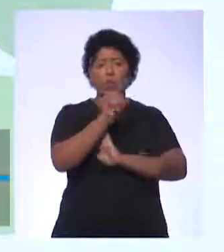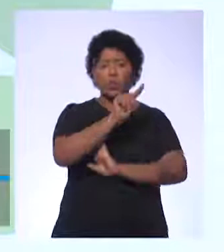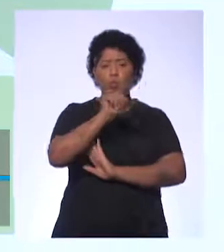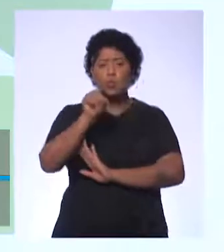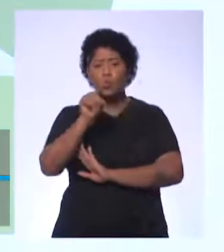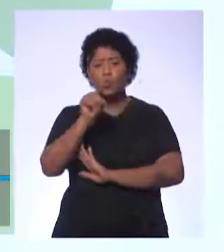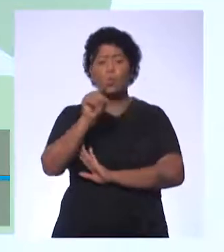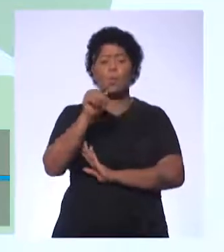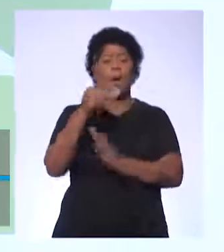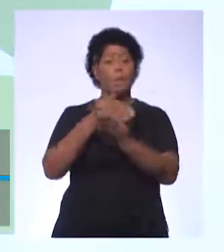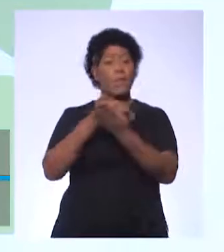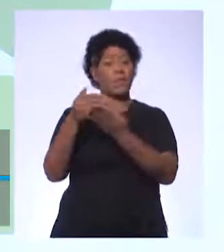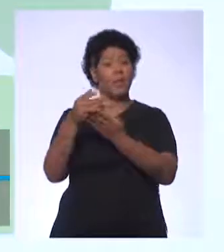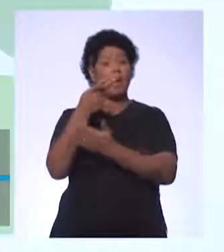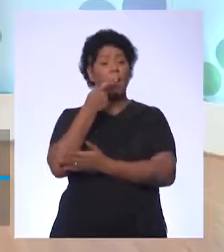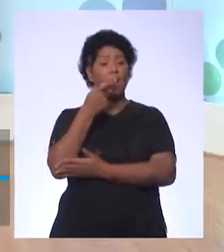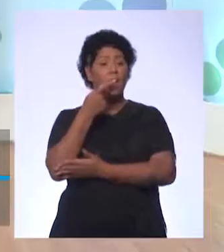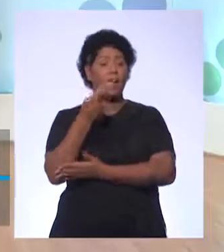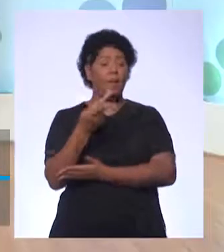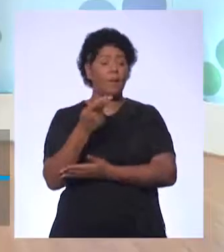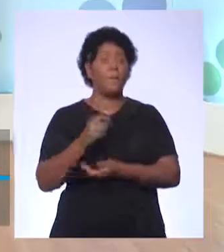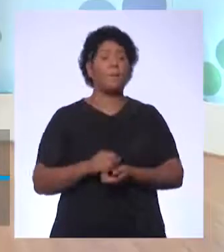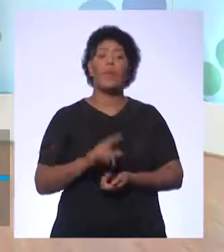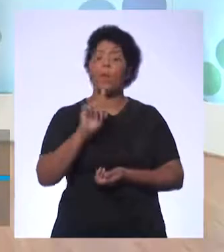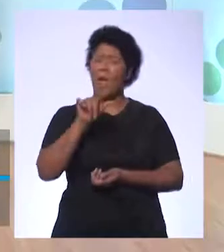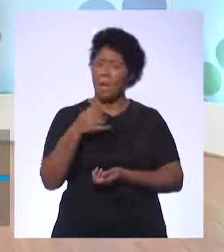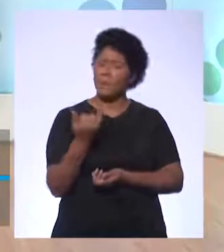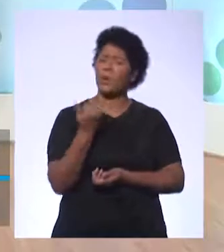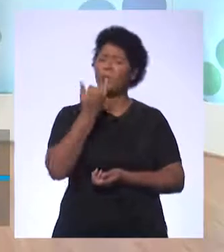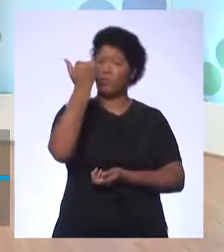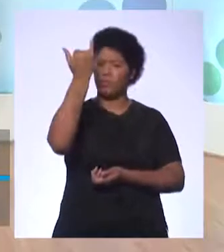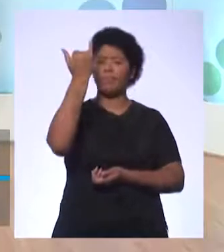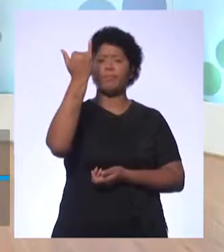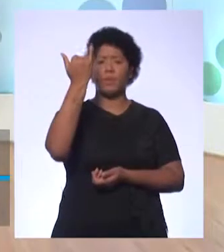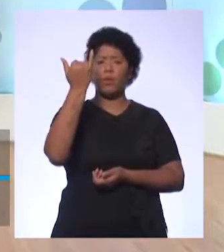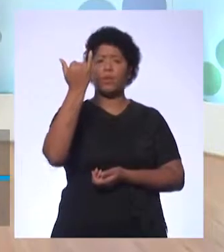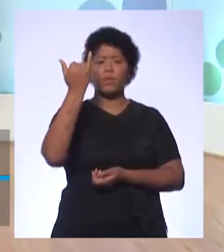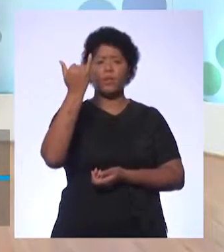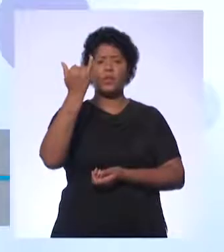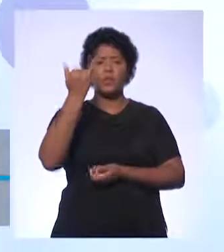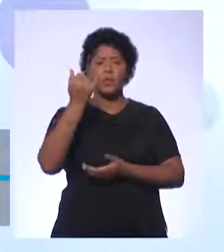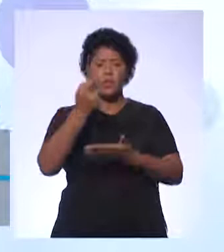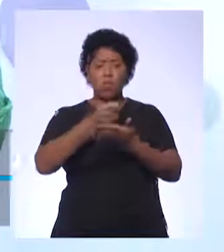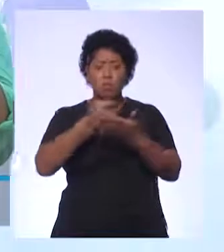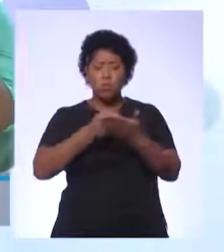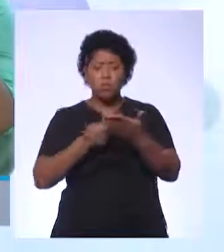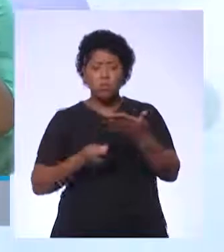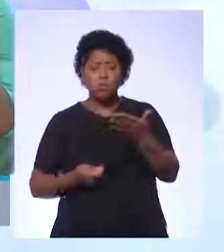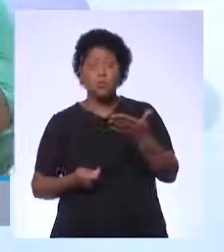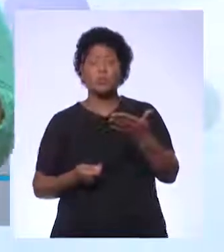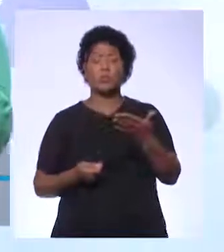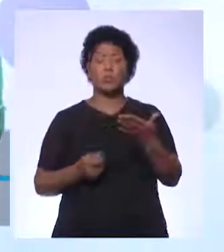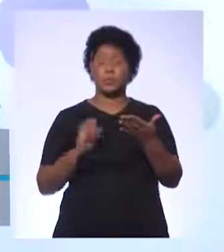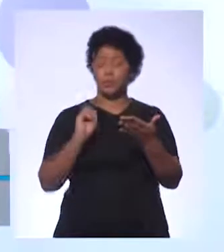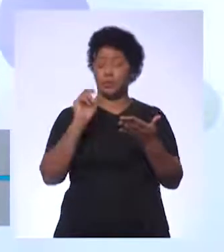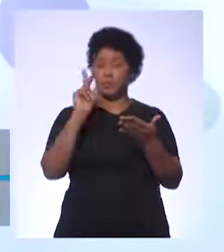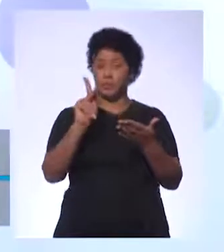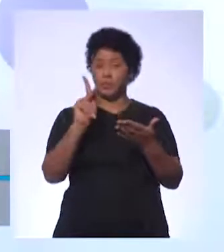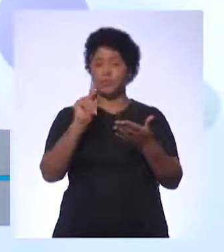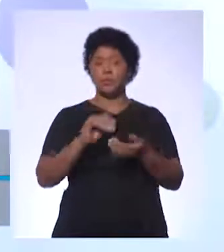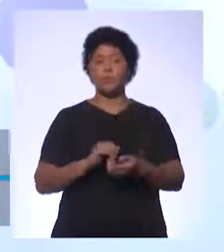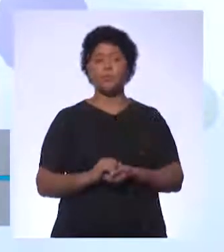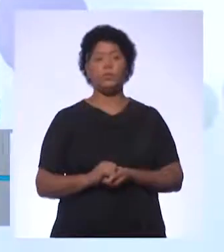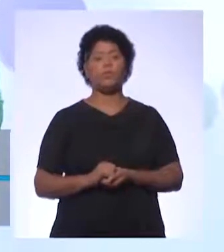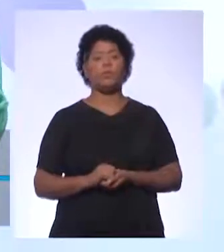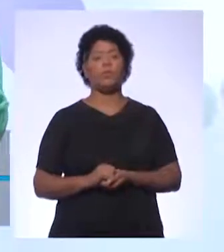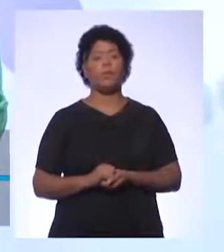fala da personagem. Exatamente. Então, é importante, quando vocês forem fazer a parte escrita, não esquecerem dessa parte. Então, se